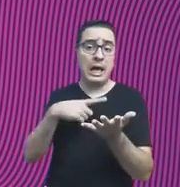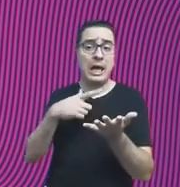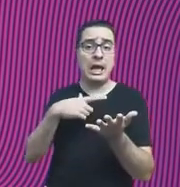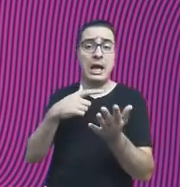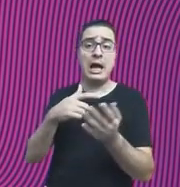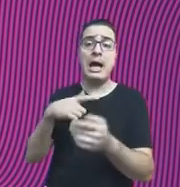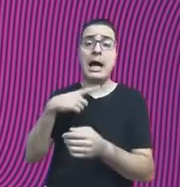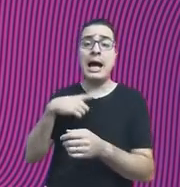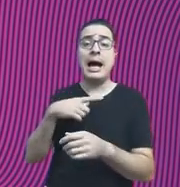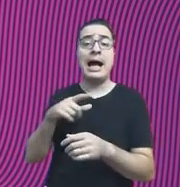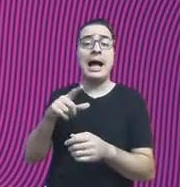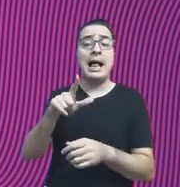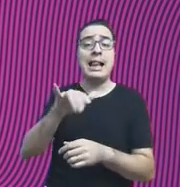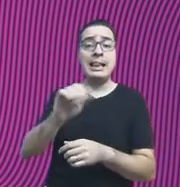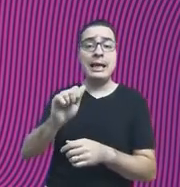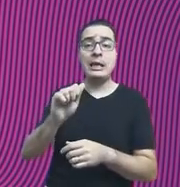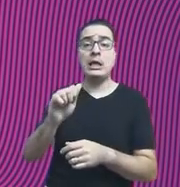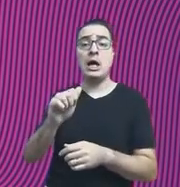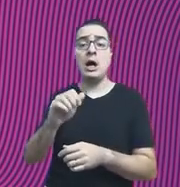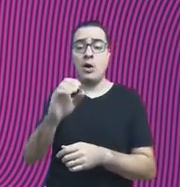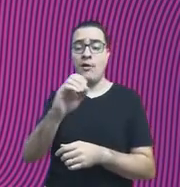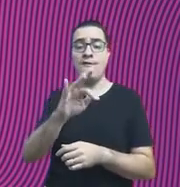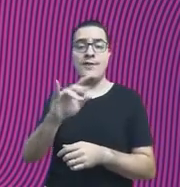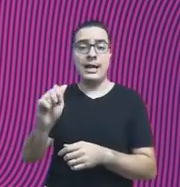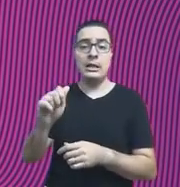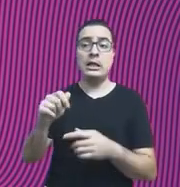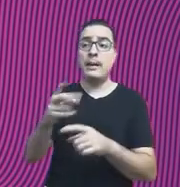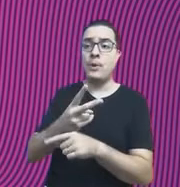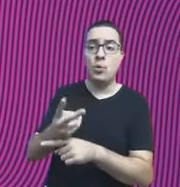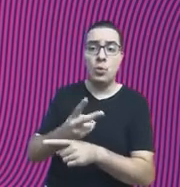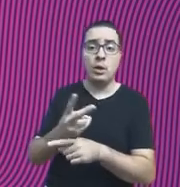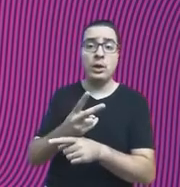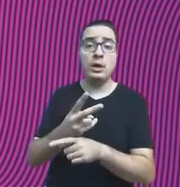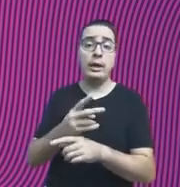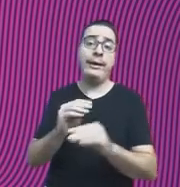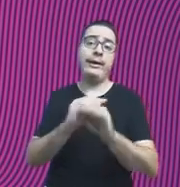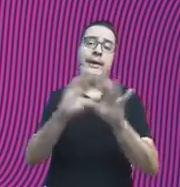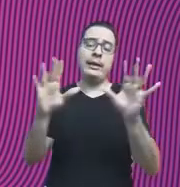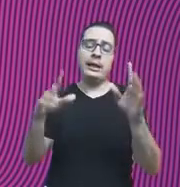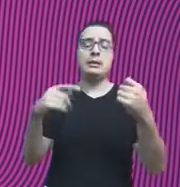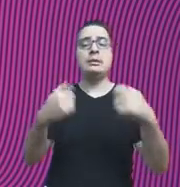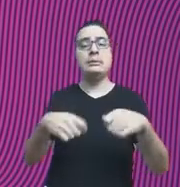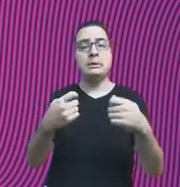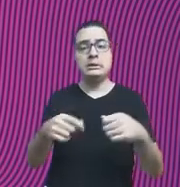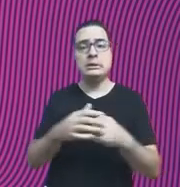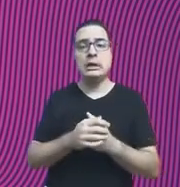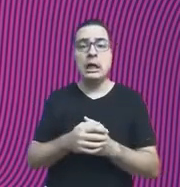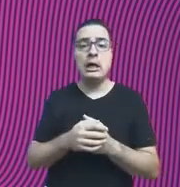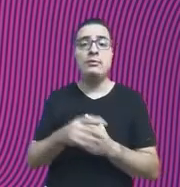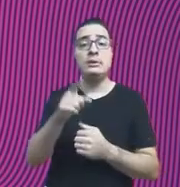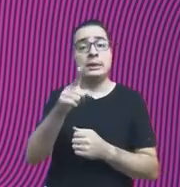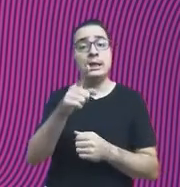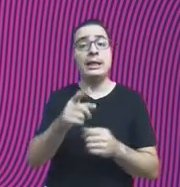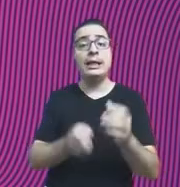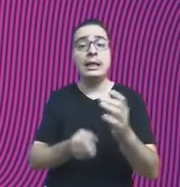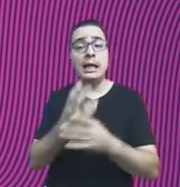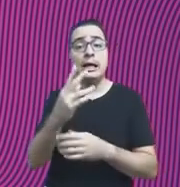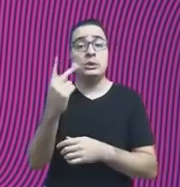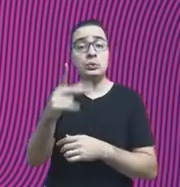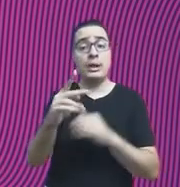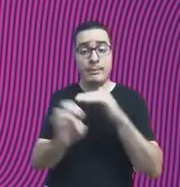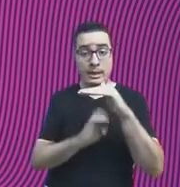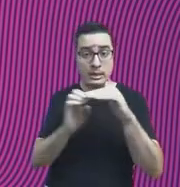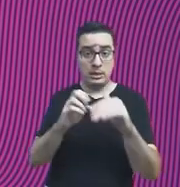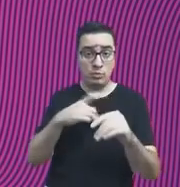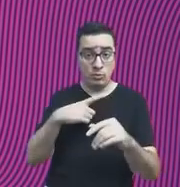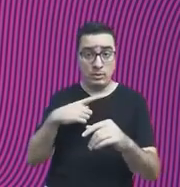procura num mundo capitalista é clara e abissal. Você tem que fazer a sua parte como empresa, é claro, porque senão você sai do